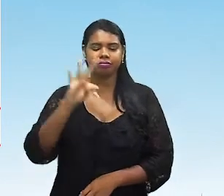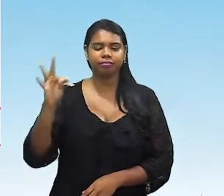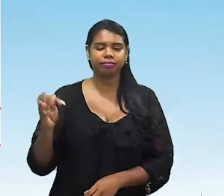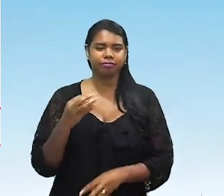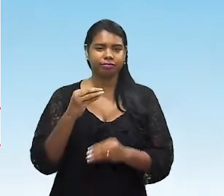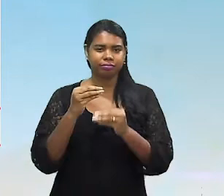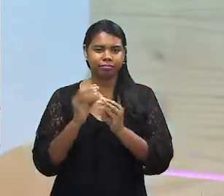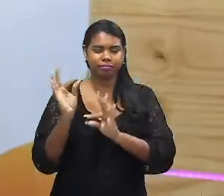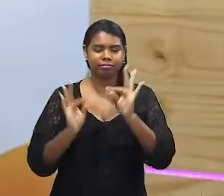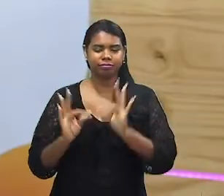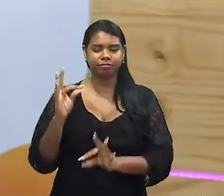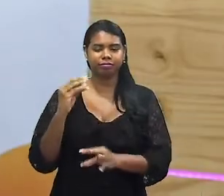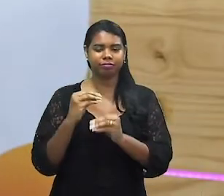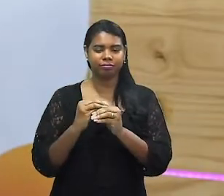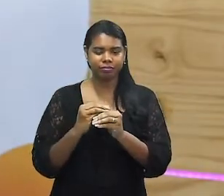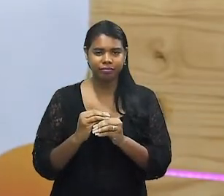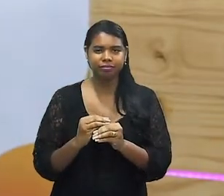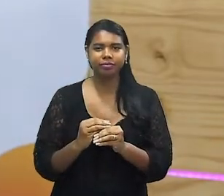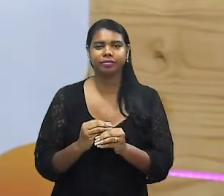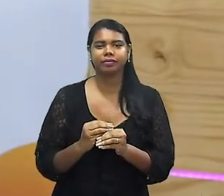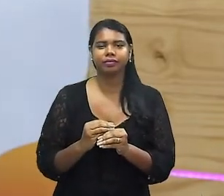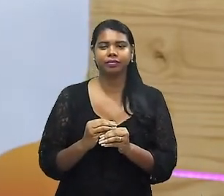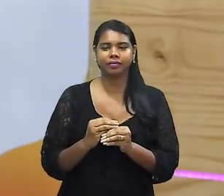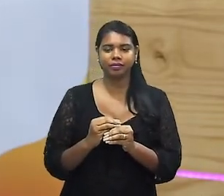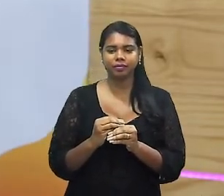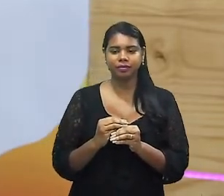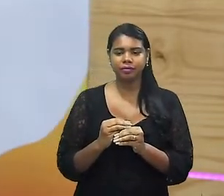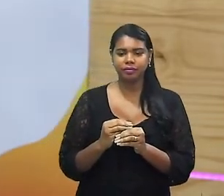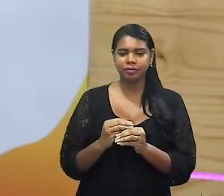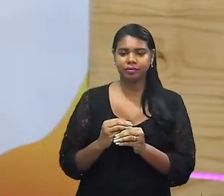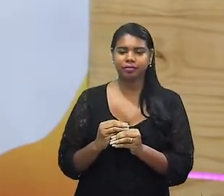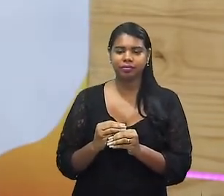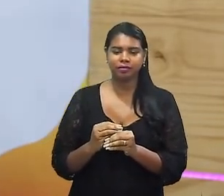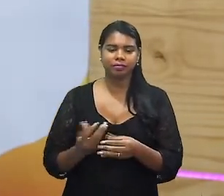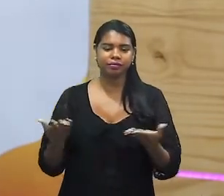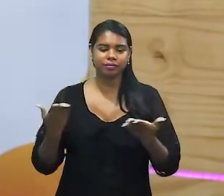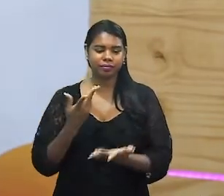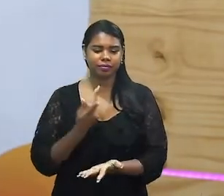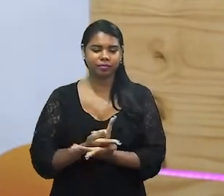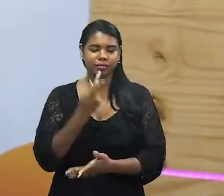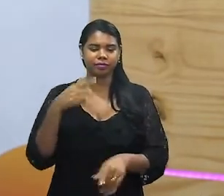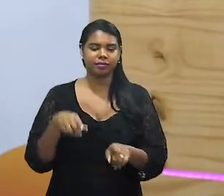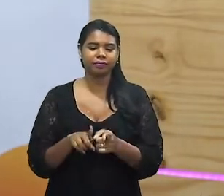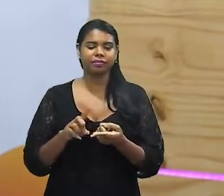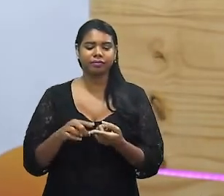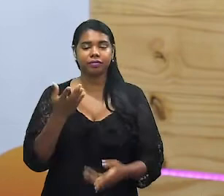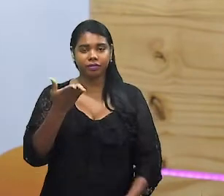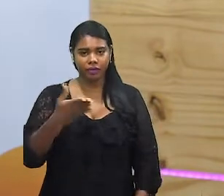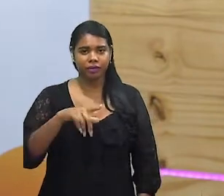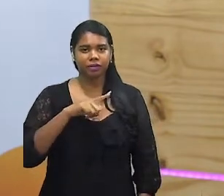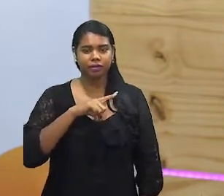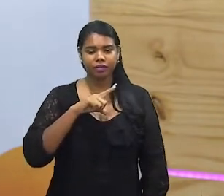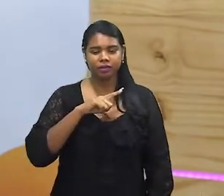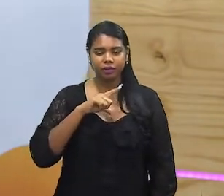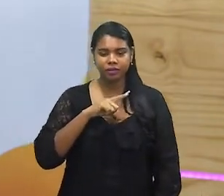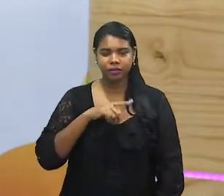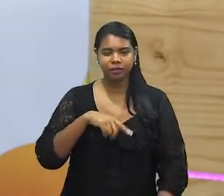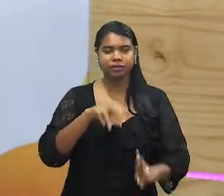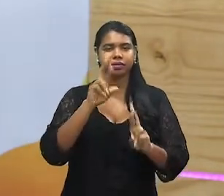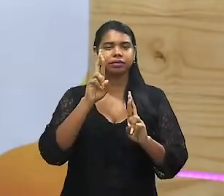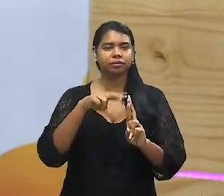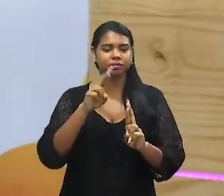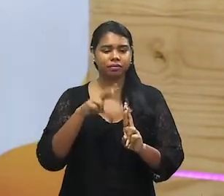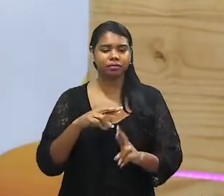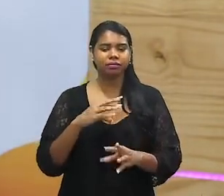esse arcabouço, né? Todo esse repertório que vocês têm de referência